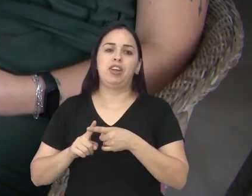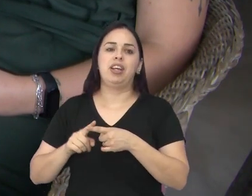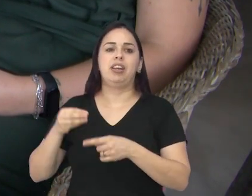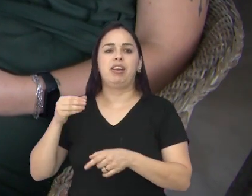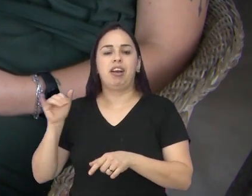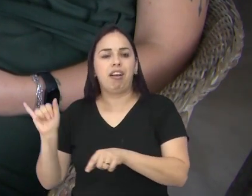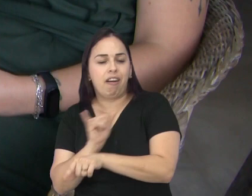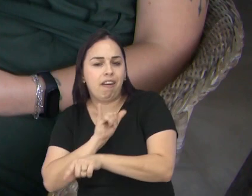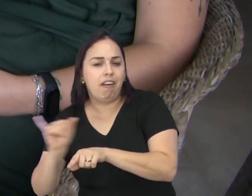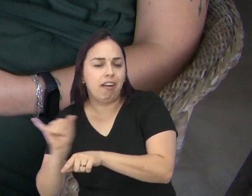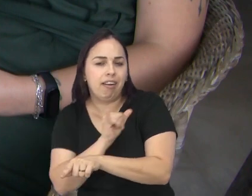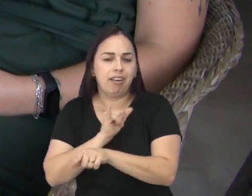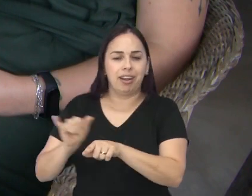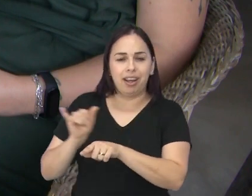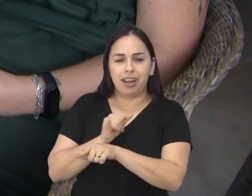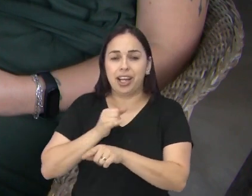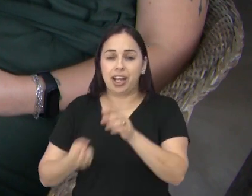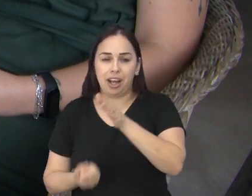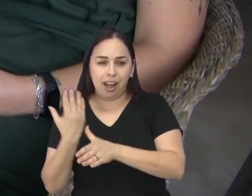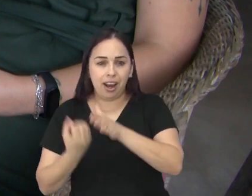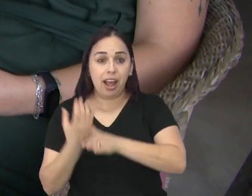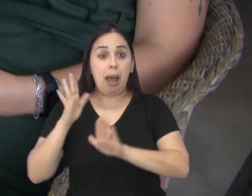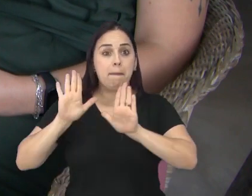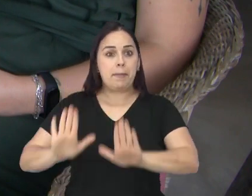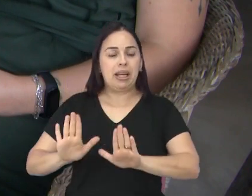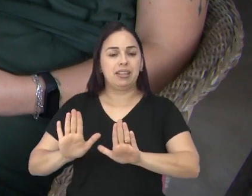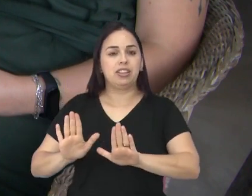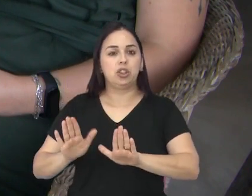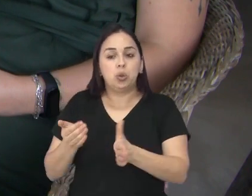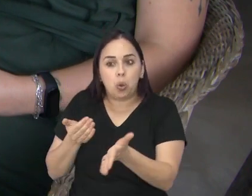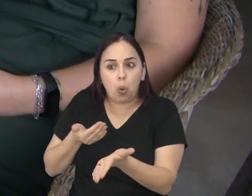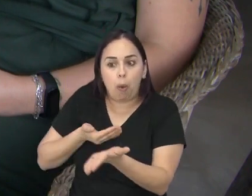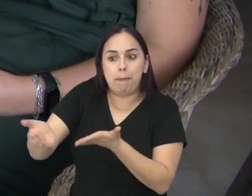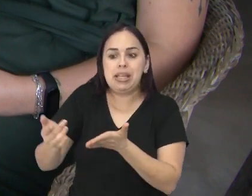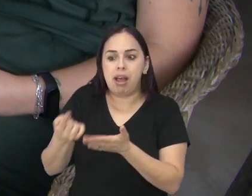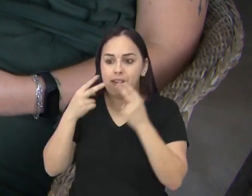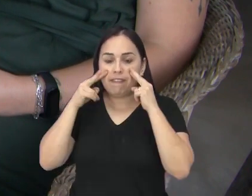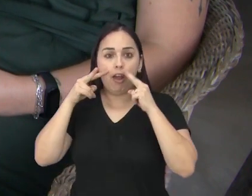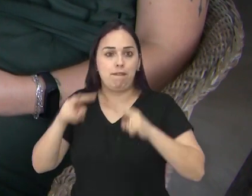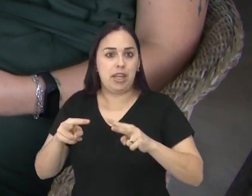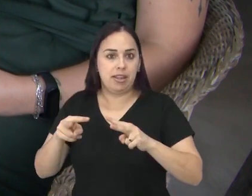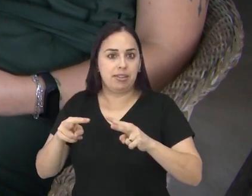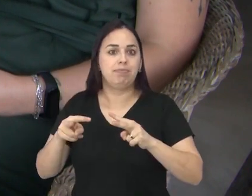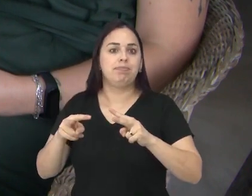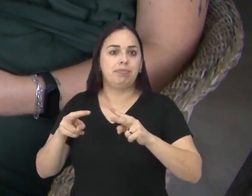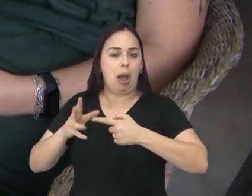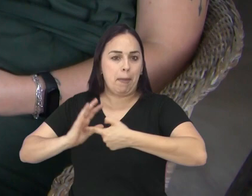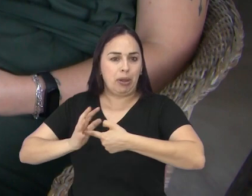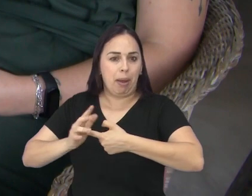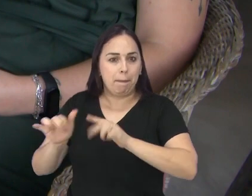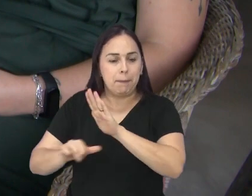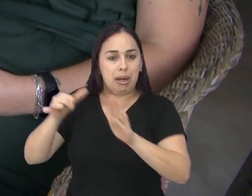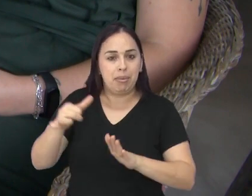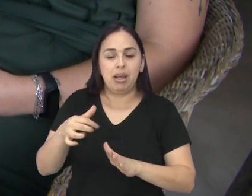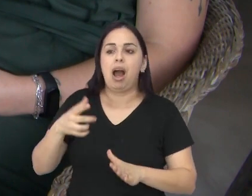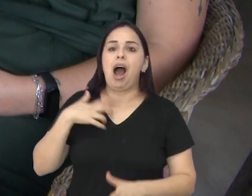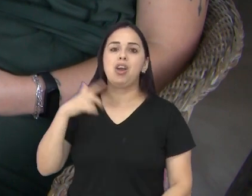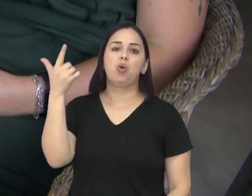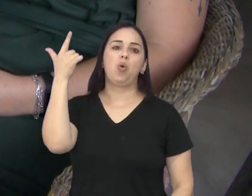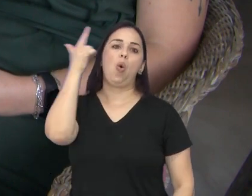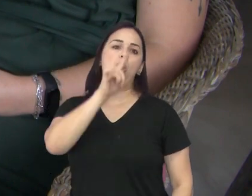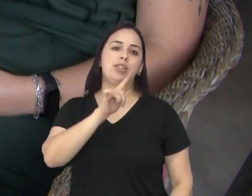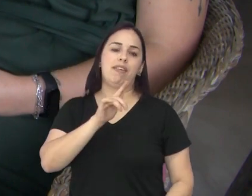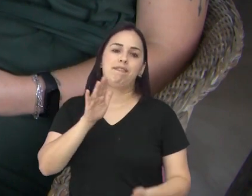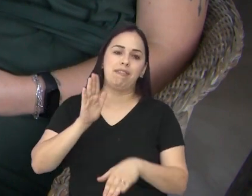aí na pandemia, mas não conseguia. Então, quando eu tive contato com a primeira prensa, é onde eu consegui realizar.